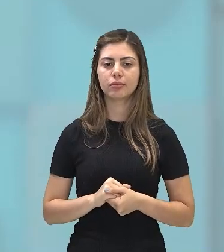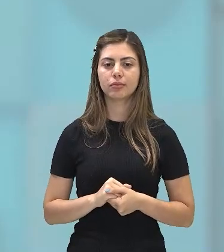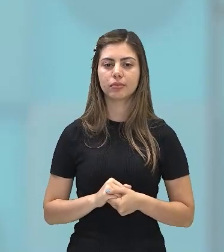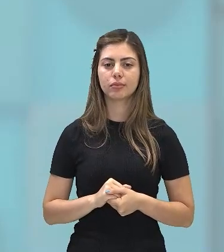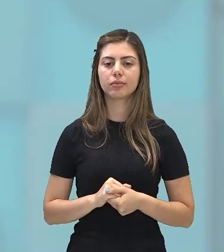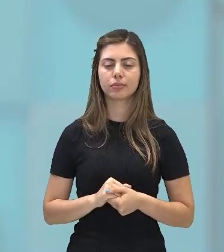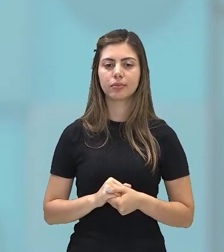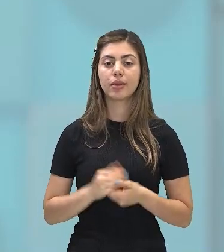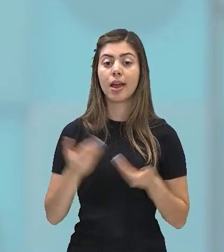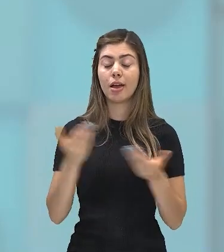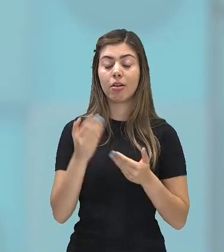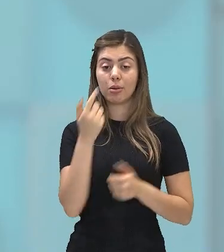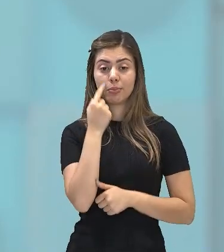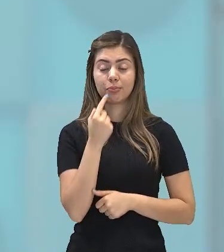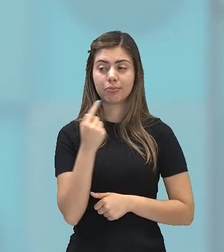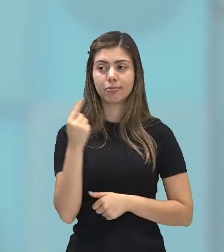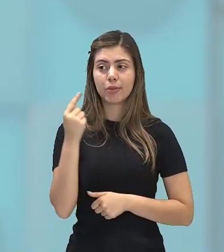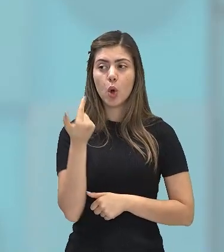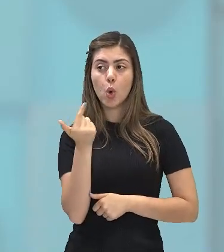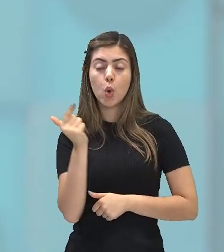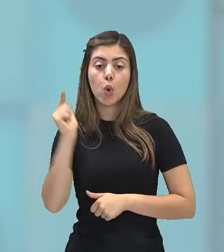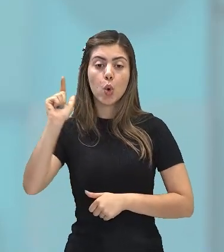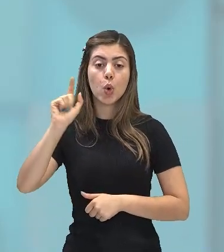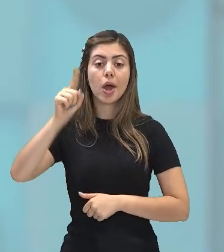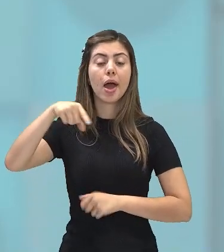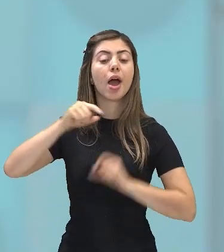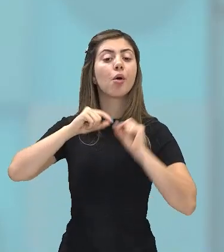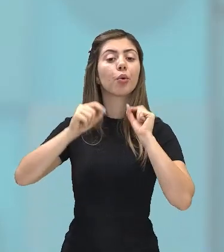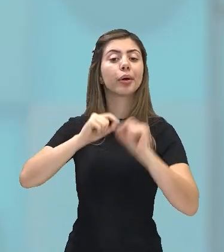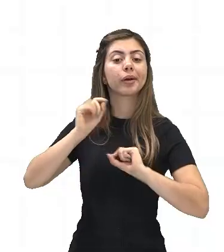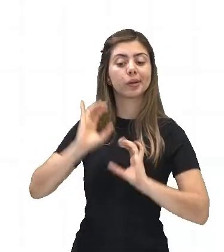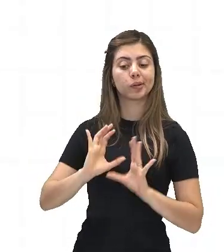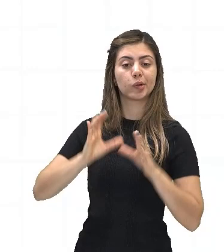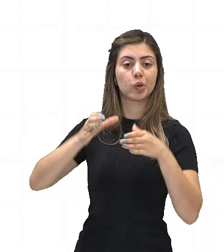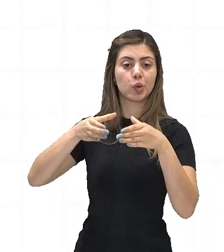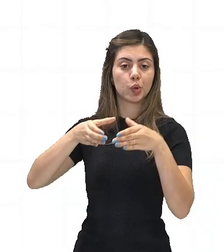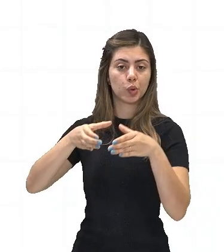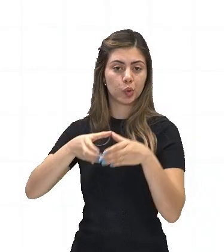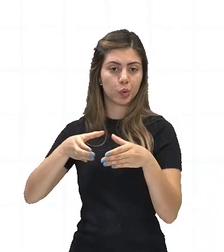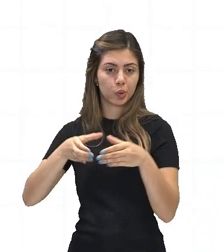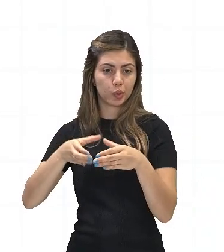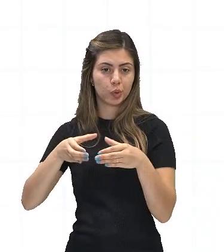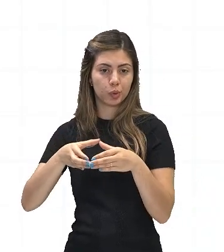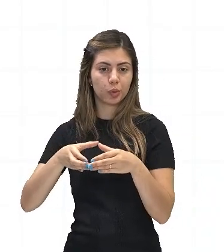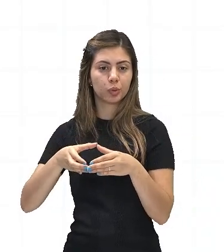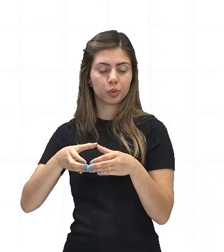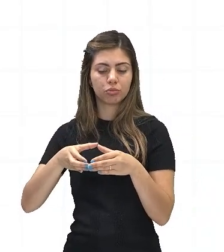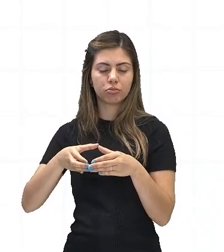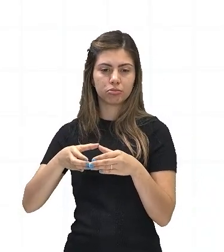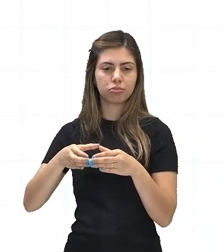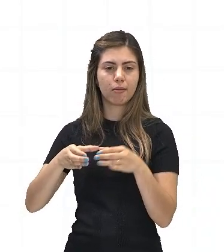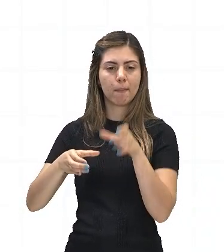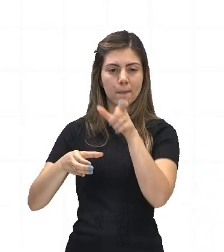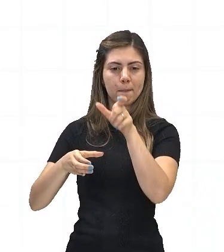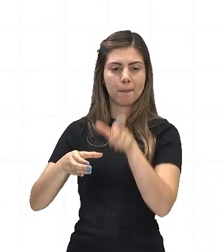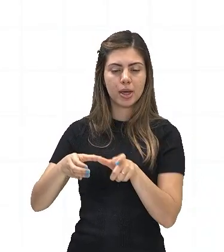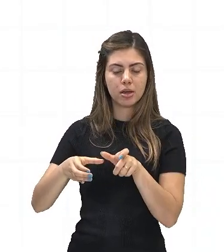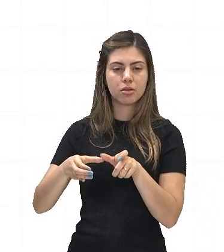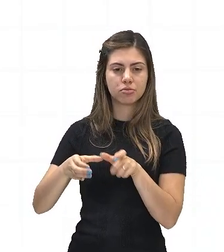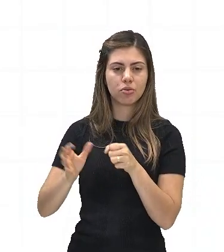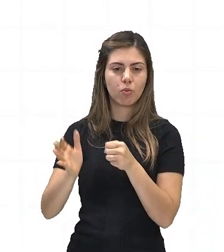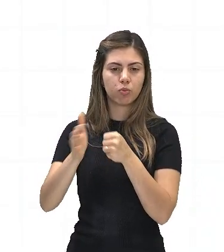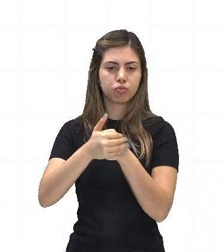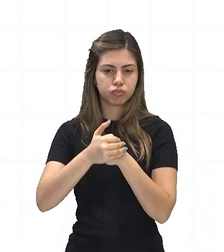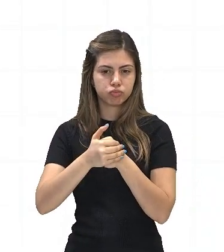tipo de sujeito, que é o que nós chamamos de sujeito oculto. E o sujeito oculto tem